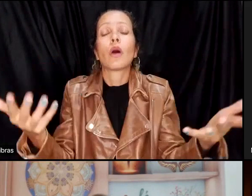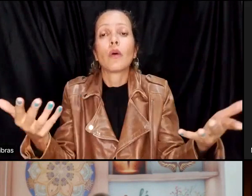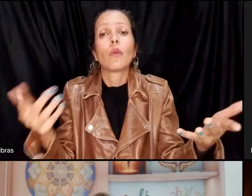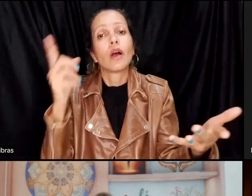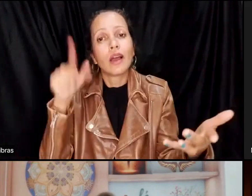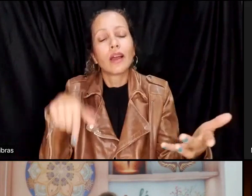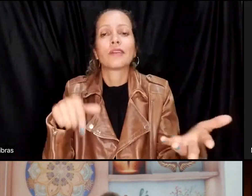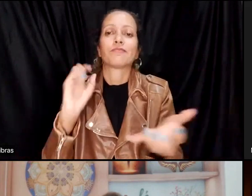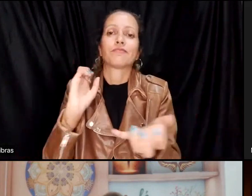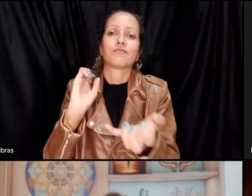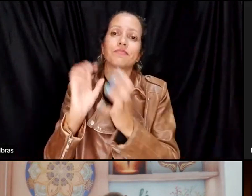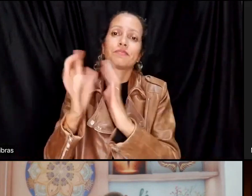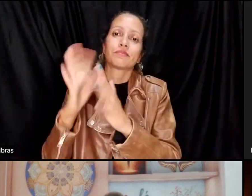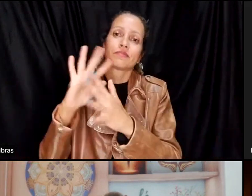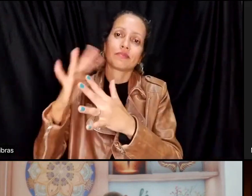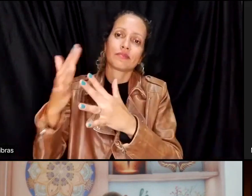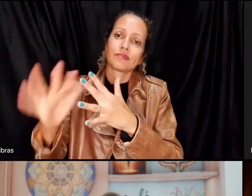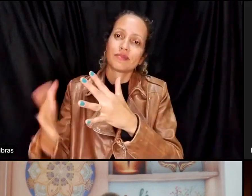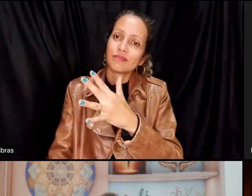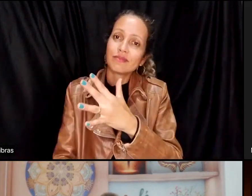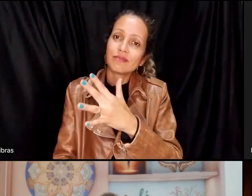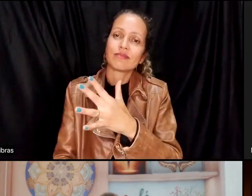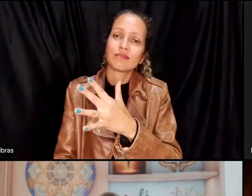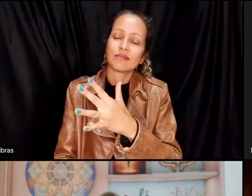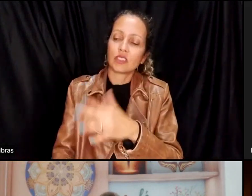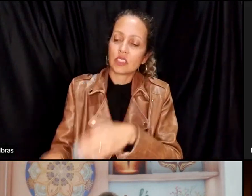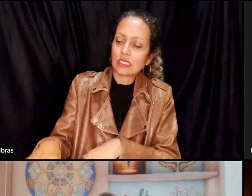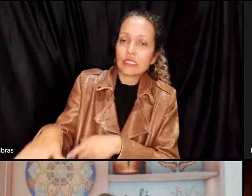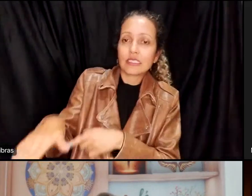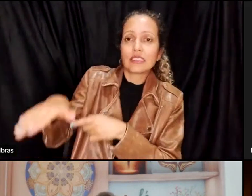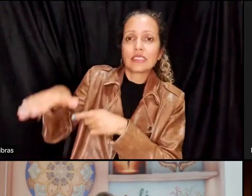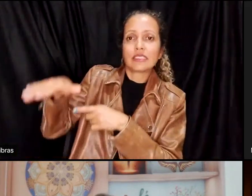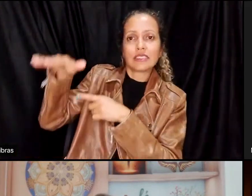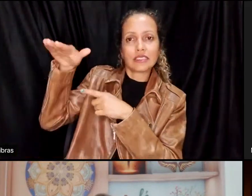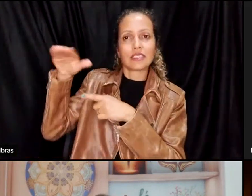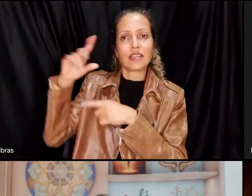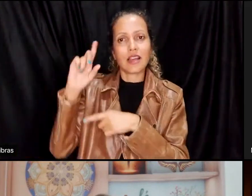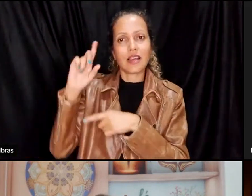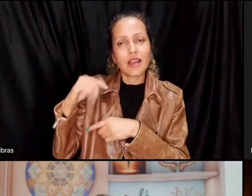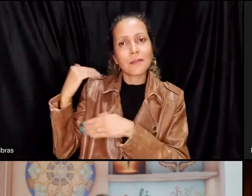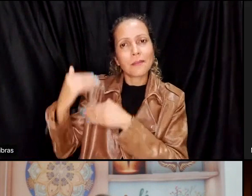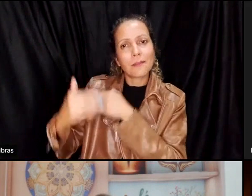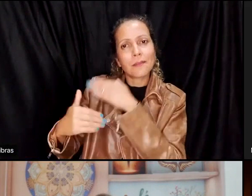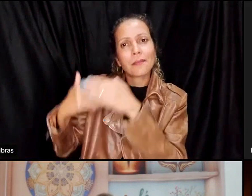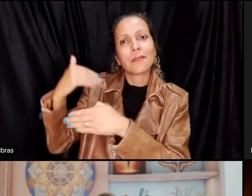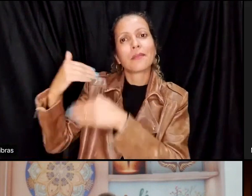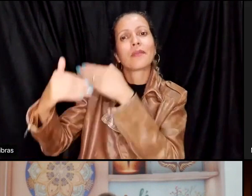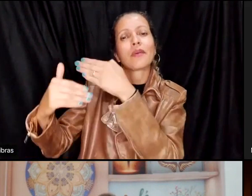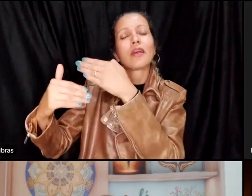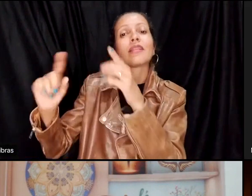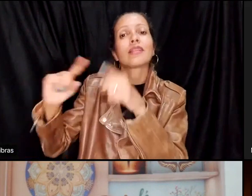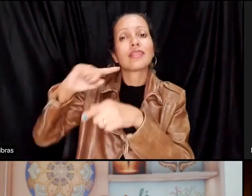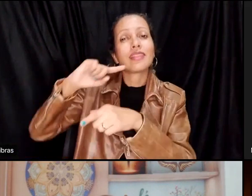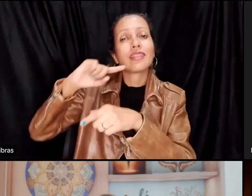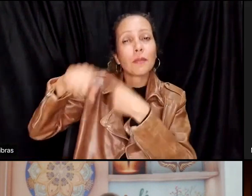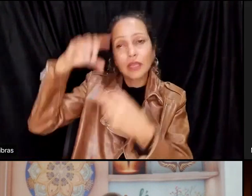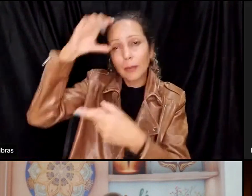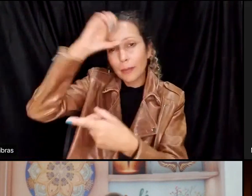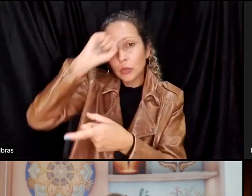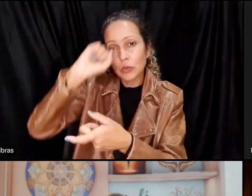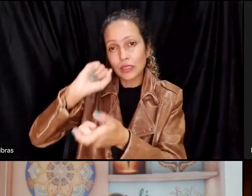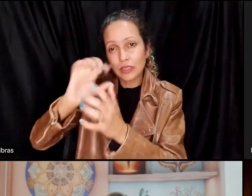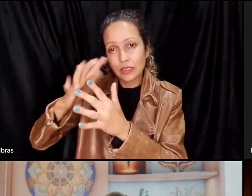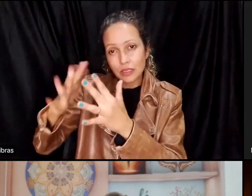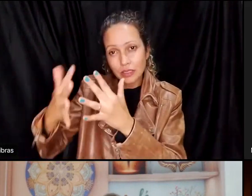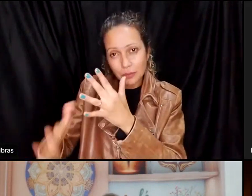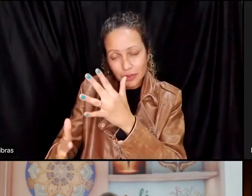e aí ela vai conseguir aprender a língua portuguesa. Num detalhe, a